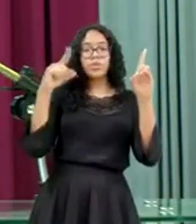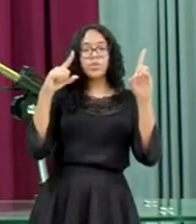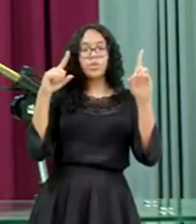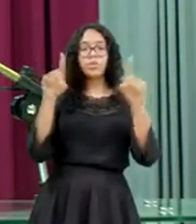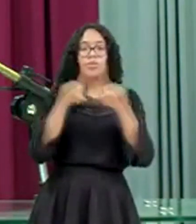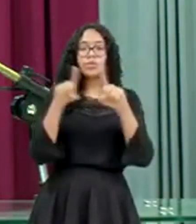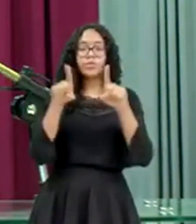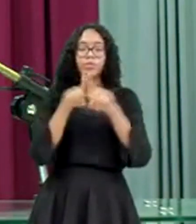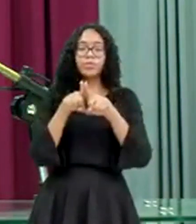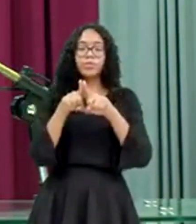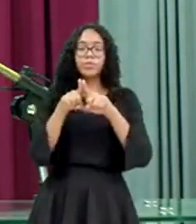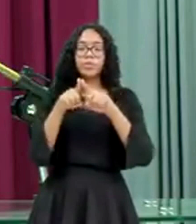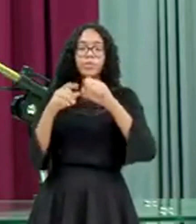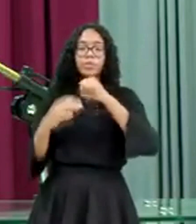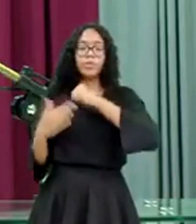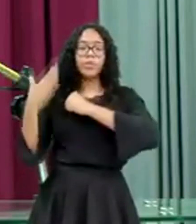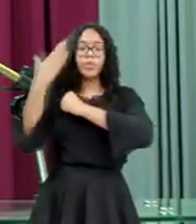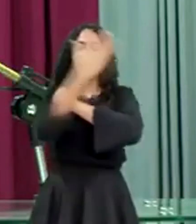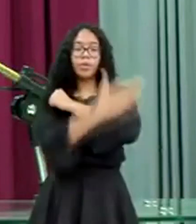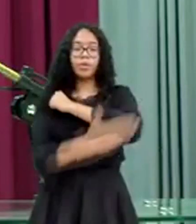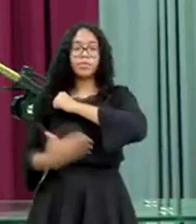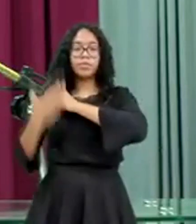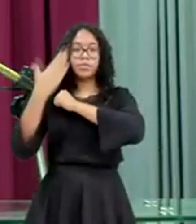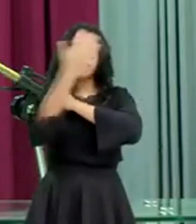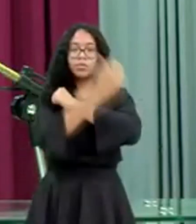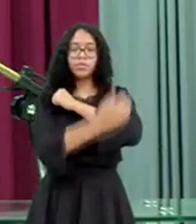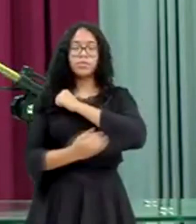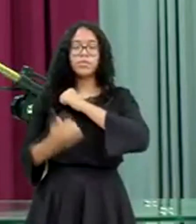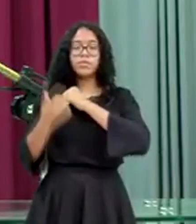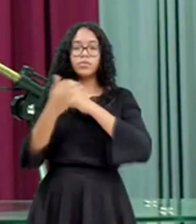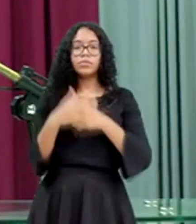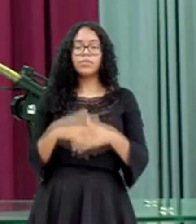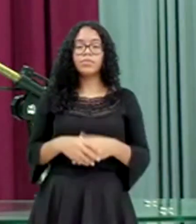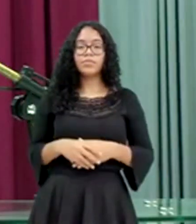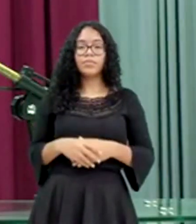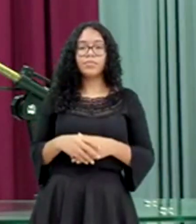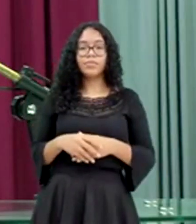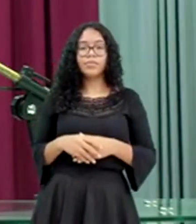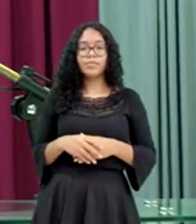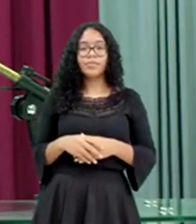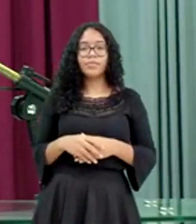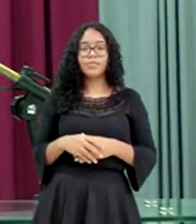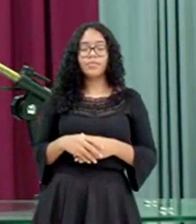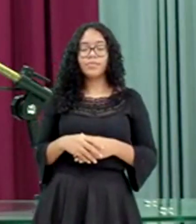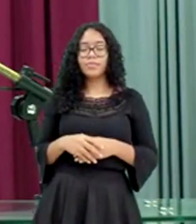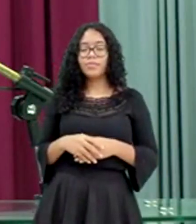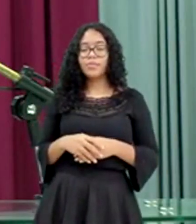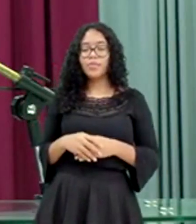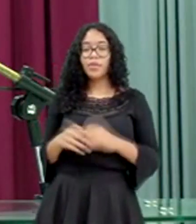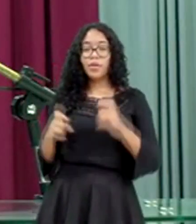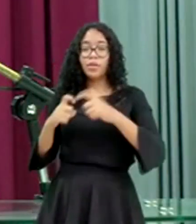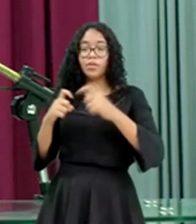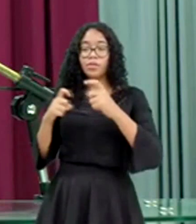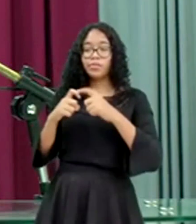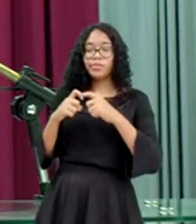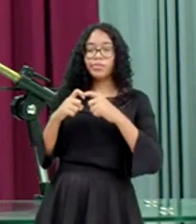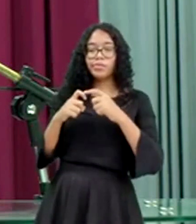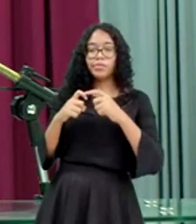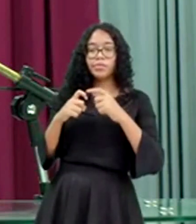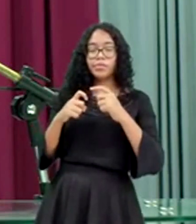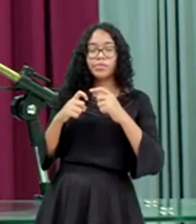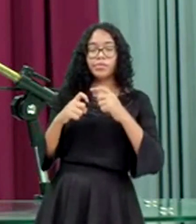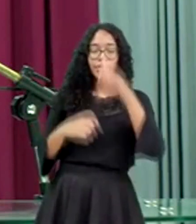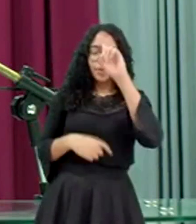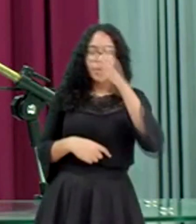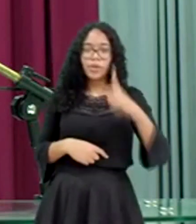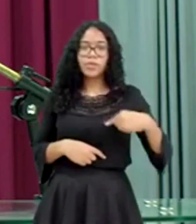Olhe, os médicos estão recomendando aí vitamina D. E o nosso Deus é sol,